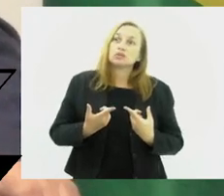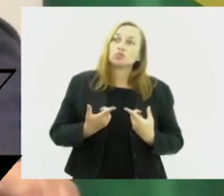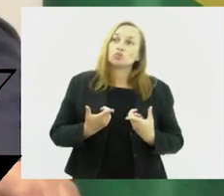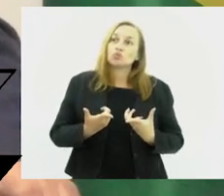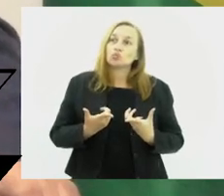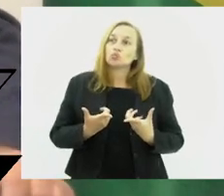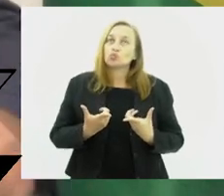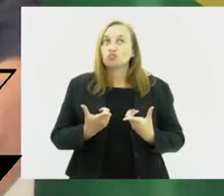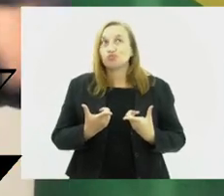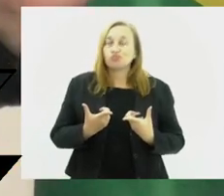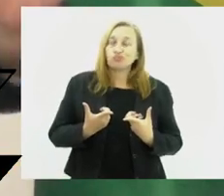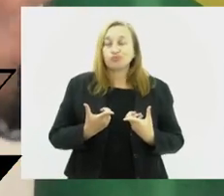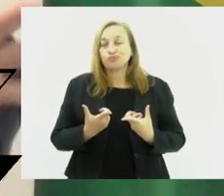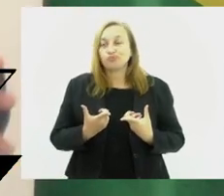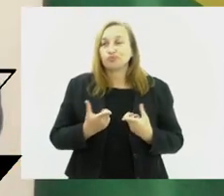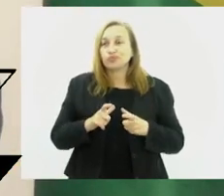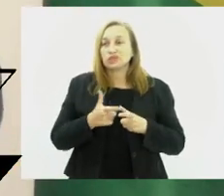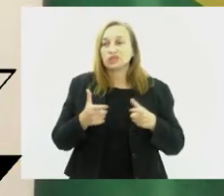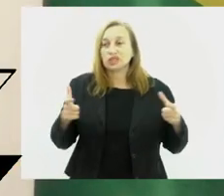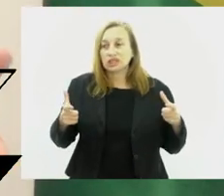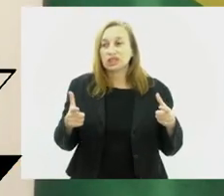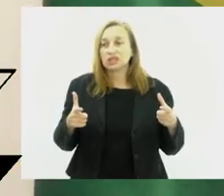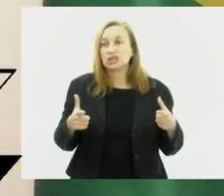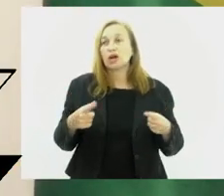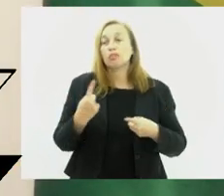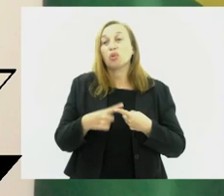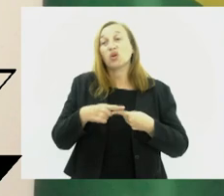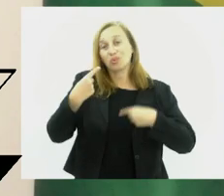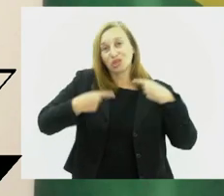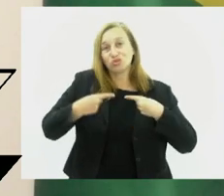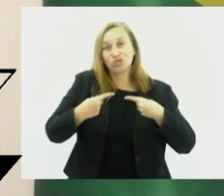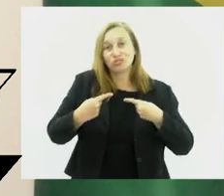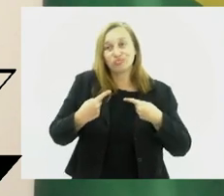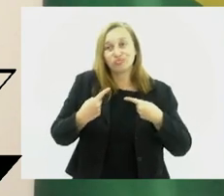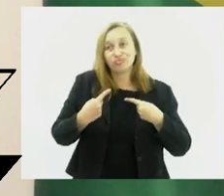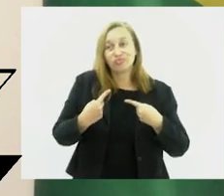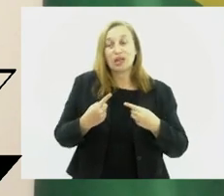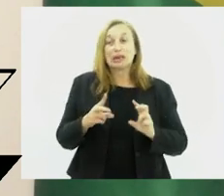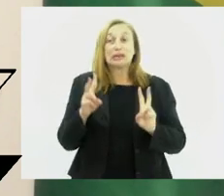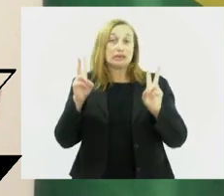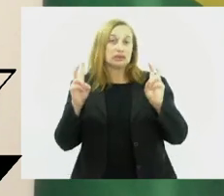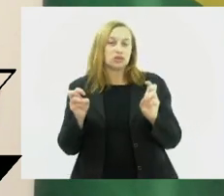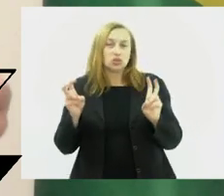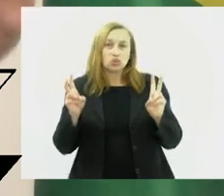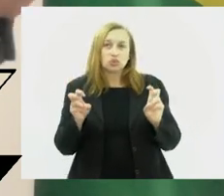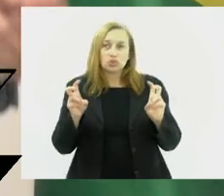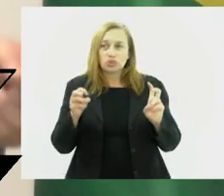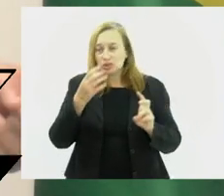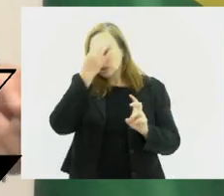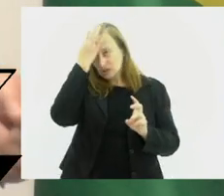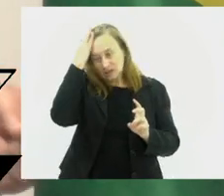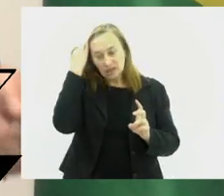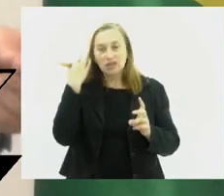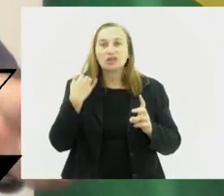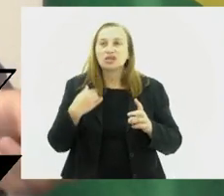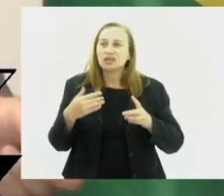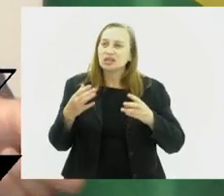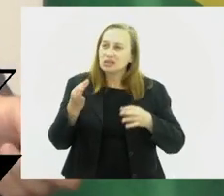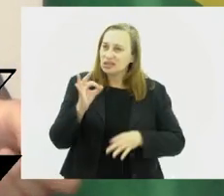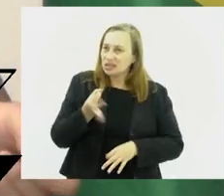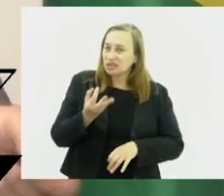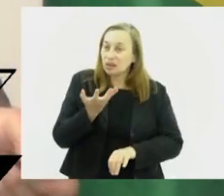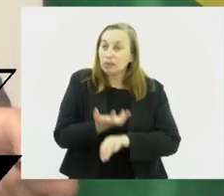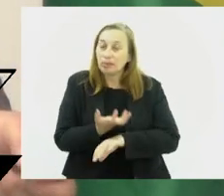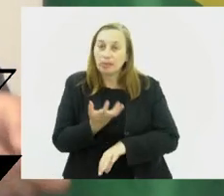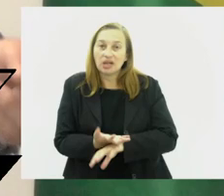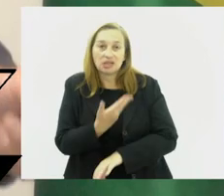uma amplitude muito grande, porque é discutível. Porque nessa situação específica de praça